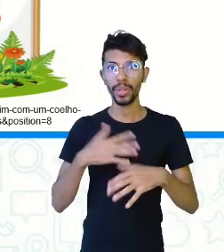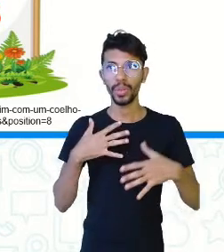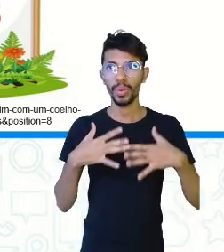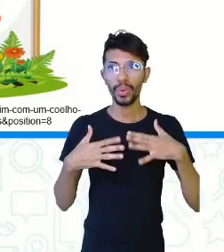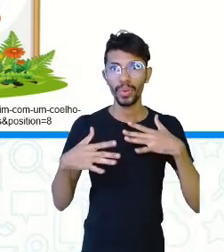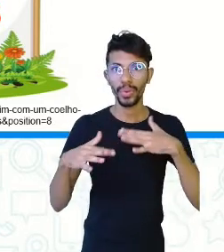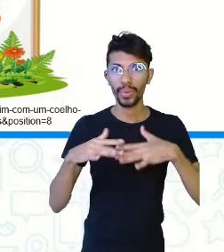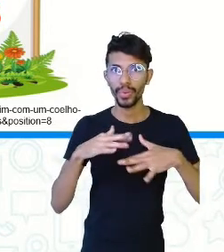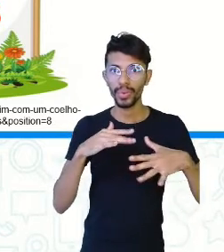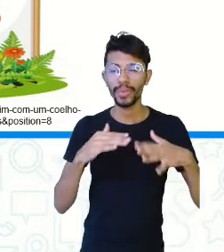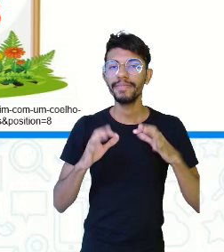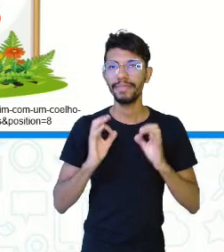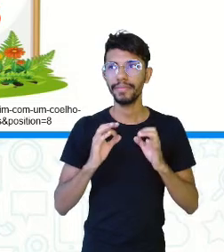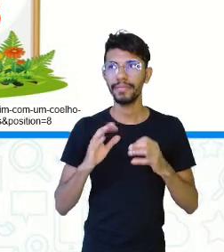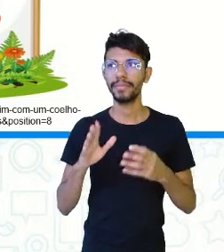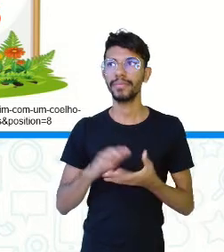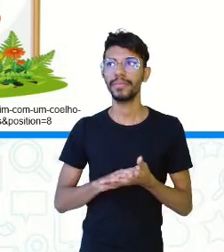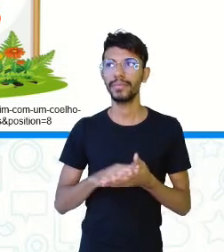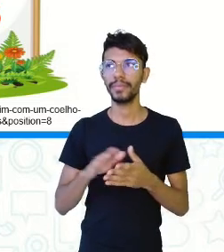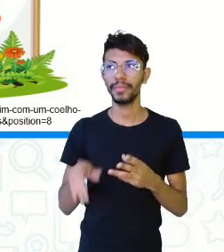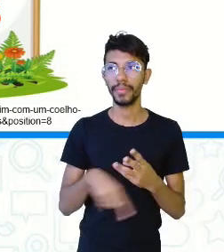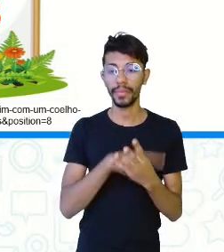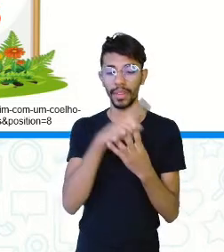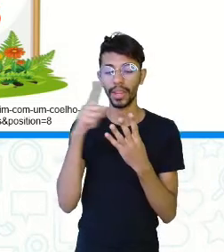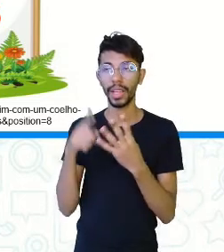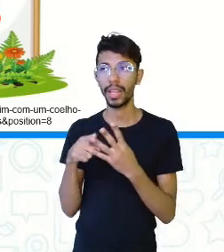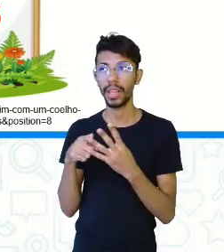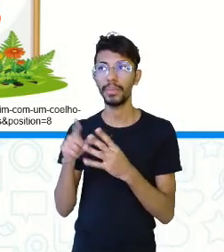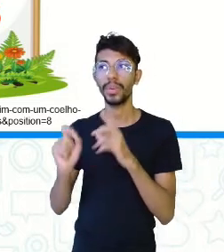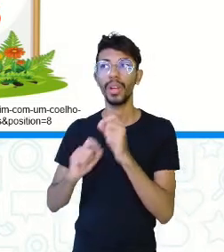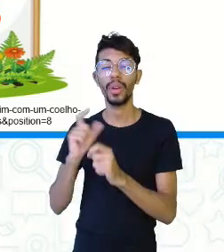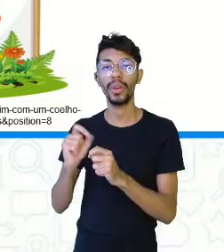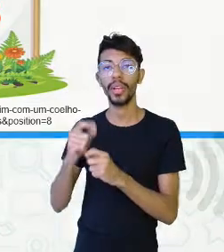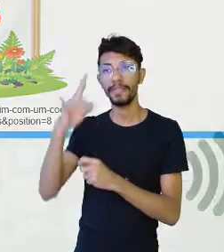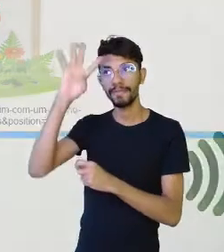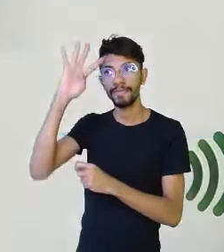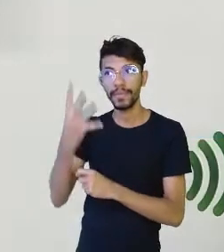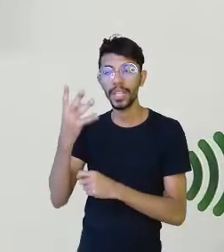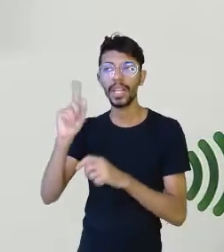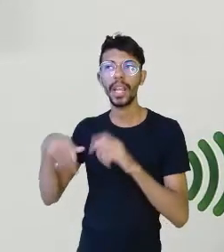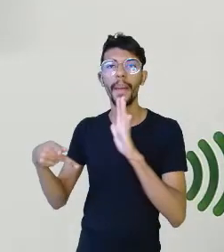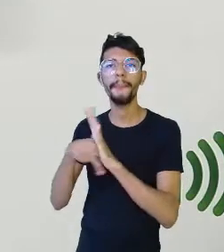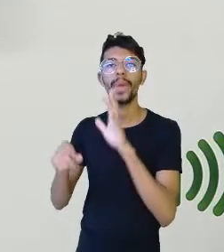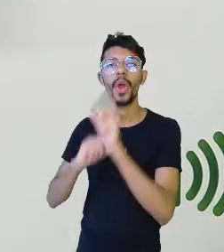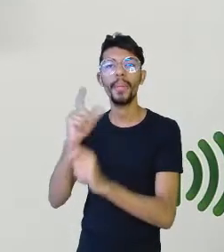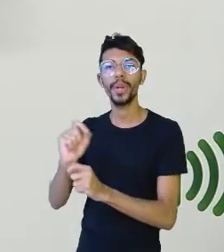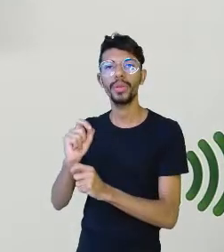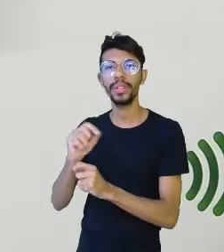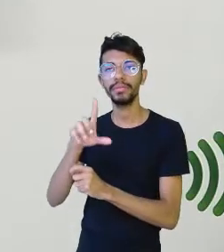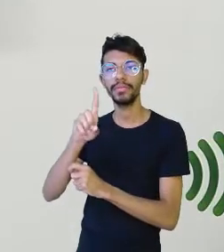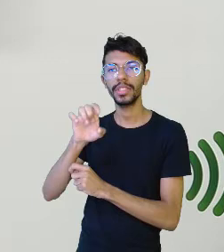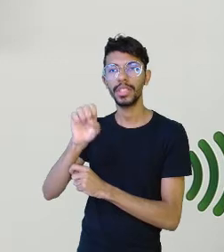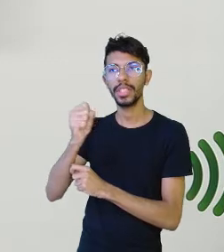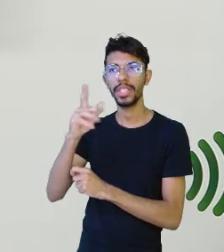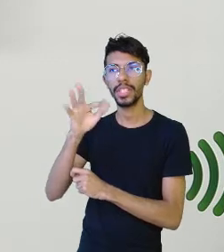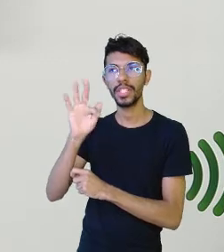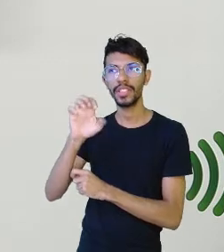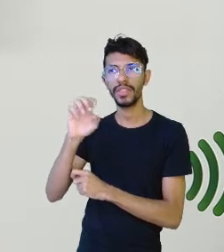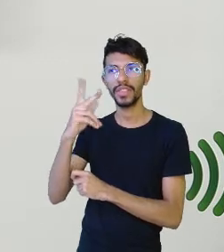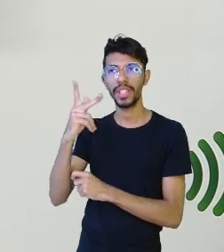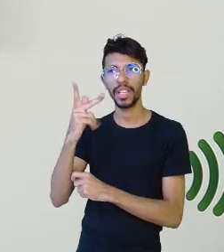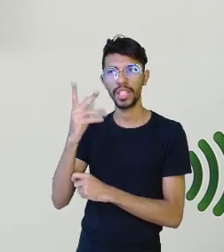o clímax, perdão, e depois vem a solução, que é o desfecho, tá certo? Vamos estudar um a um agora, daqui a pouquinho. Agora